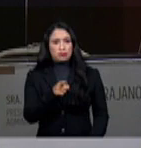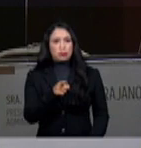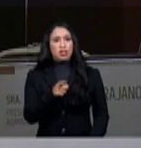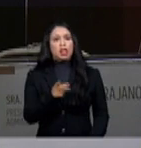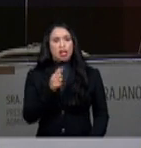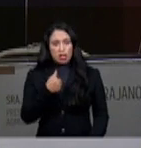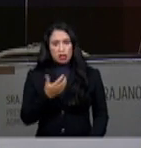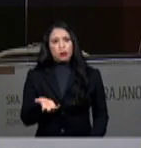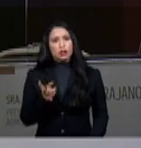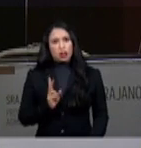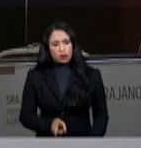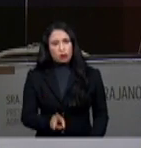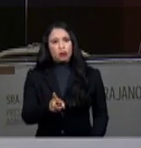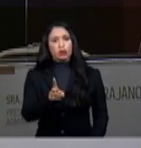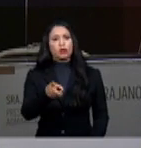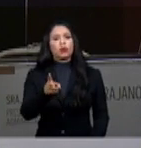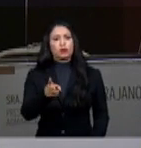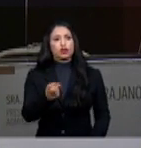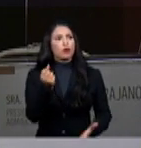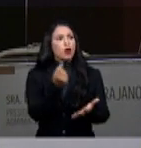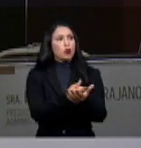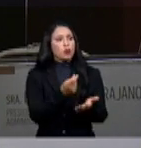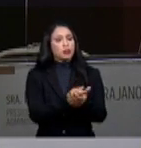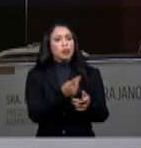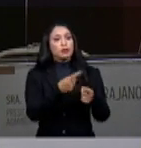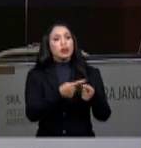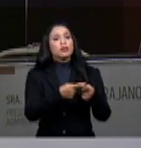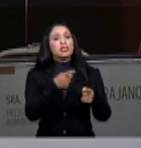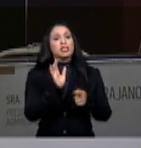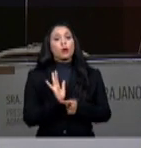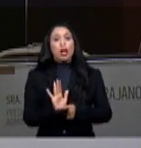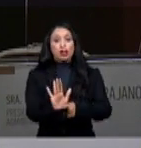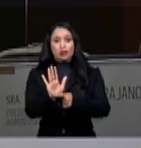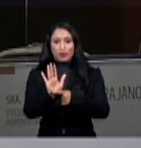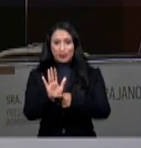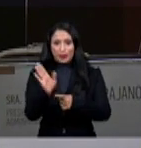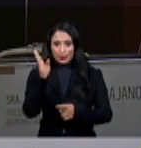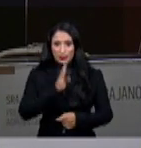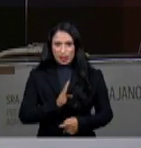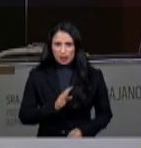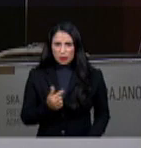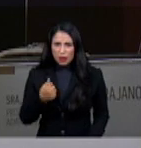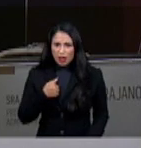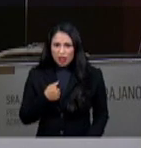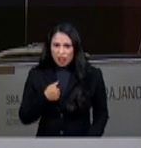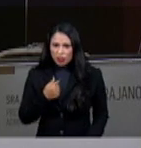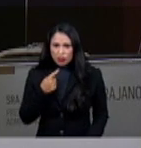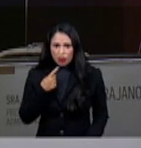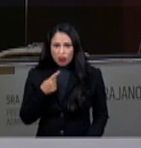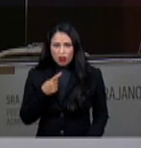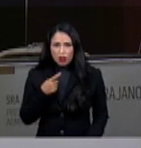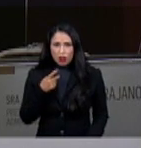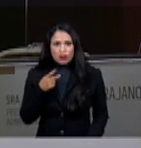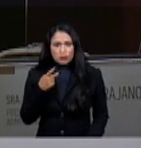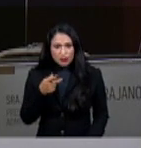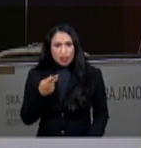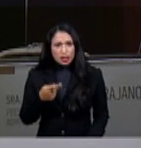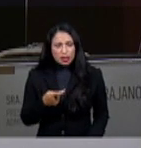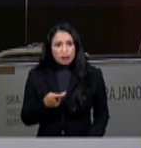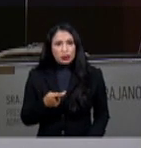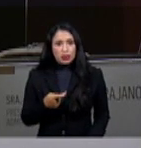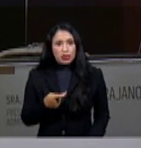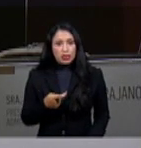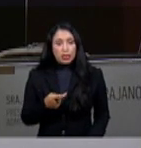mas eu quero continuar comprando de você porque vocês estão ajudando o Brasil eu nunca pensei eu não tô fazendo elogio eu tô só dizendo